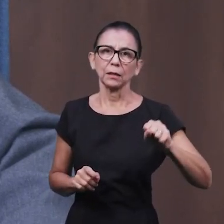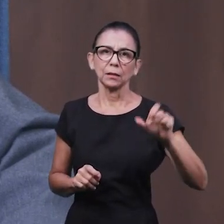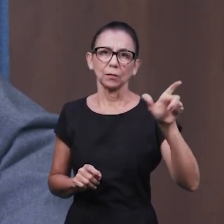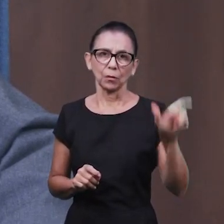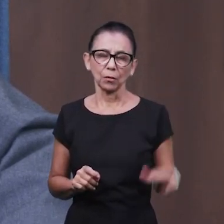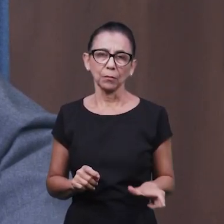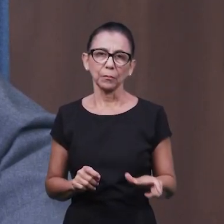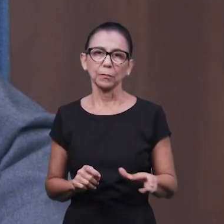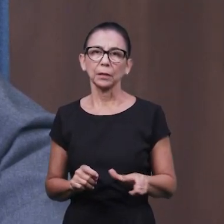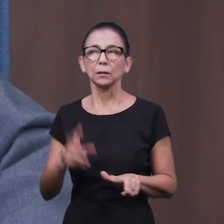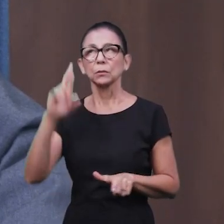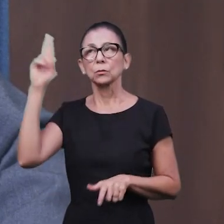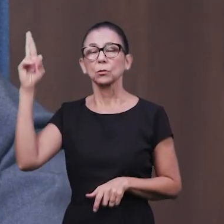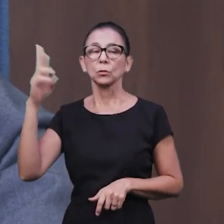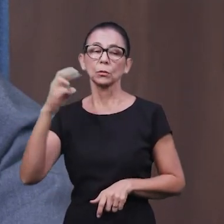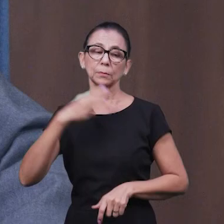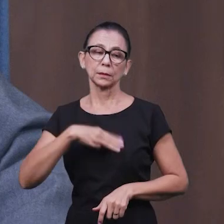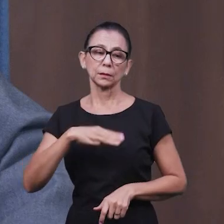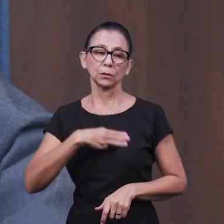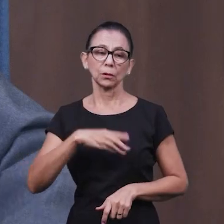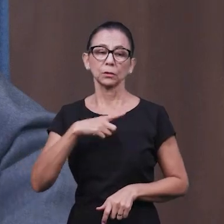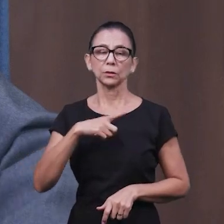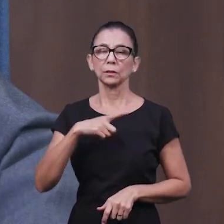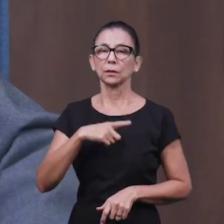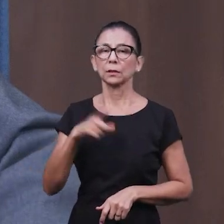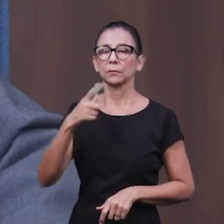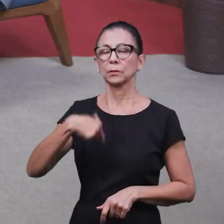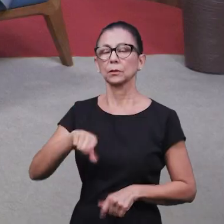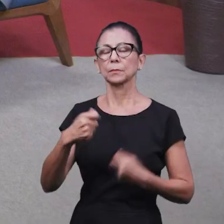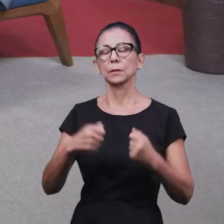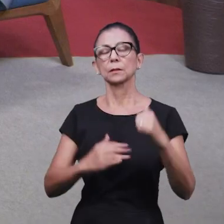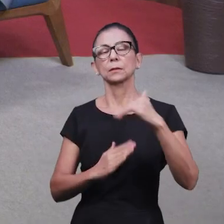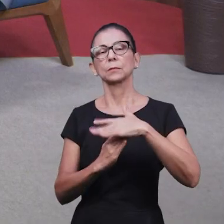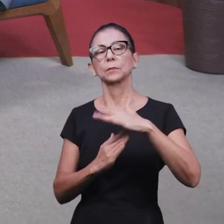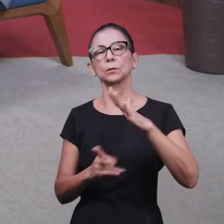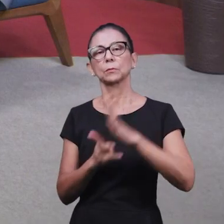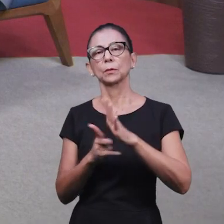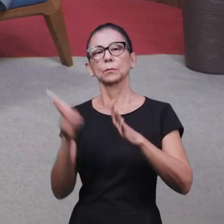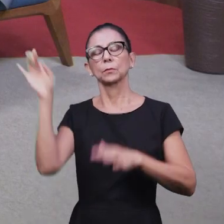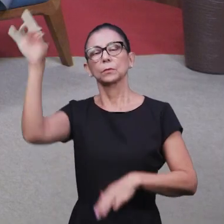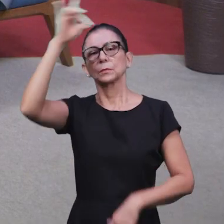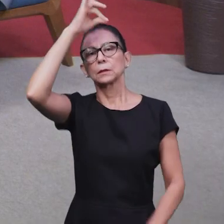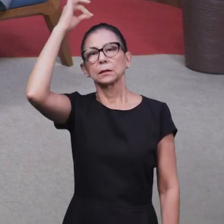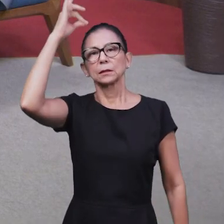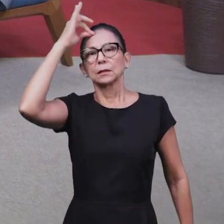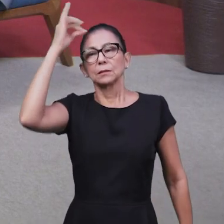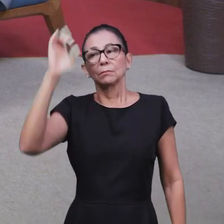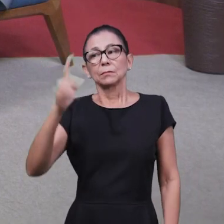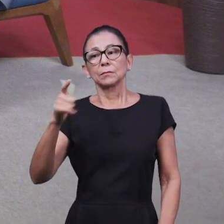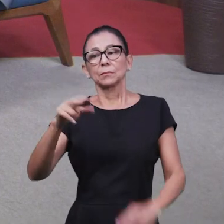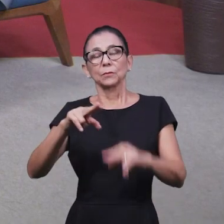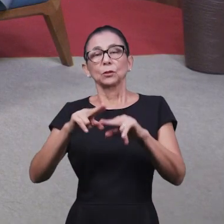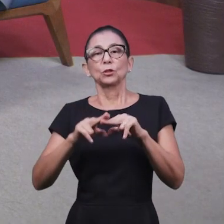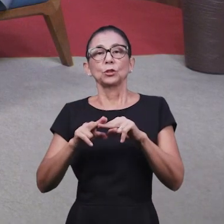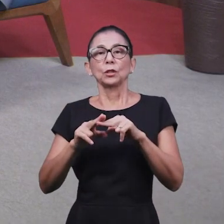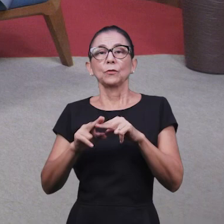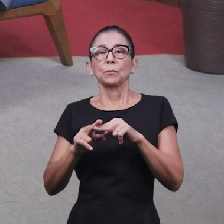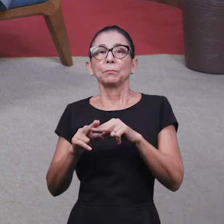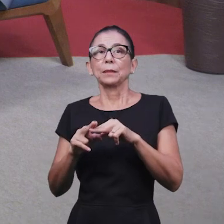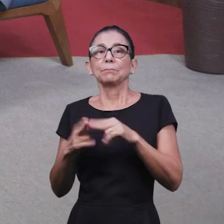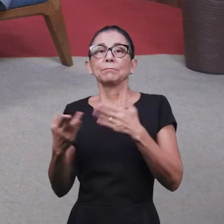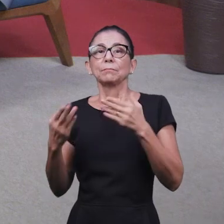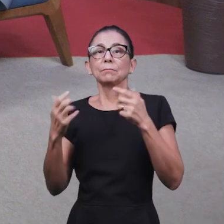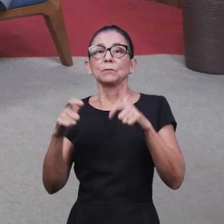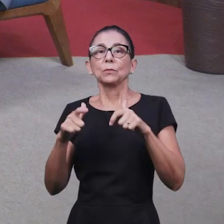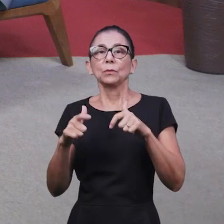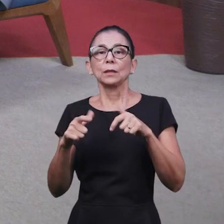isso é maravilhoso para nós. Nós podemos estar debaixo do limite do Espírito Santo e não temos motivo para sair daqui. Para